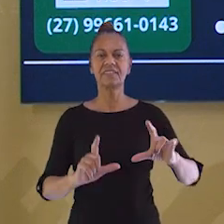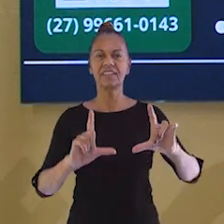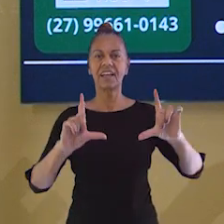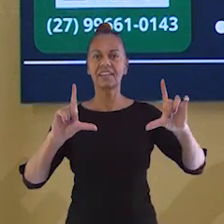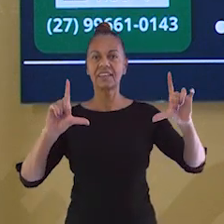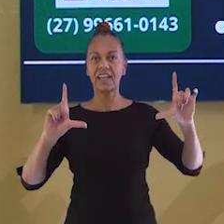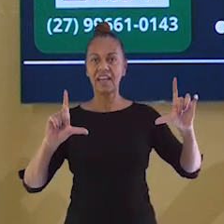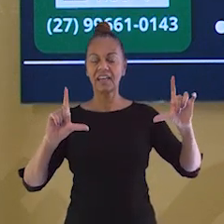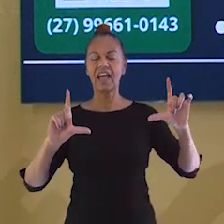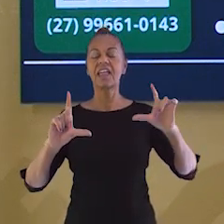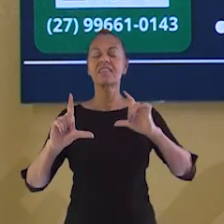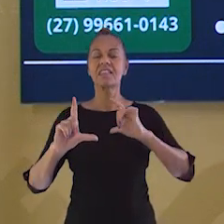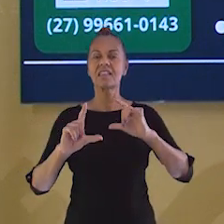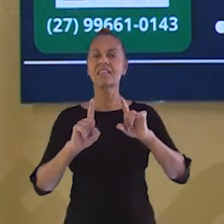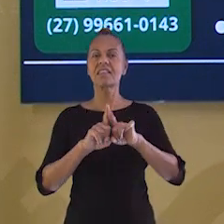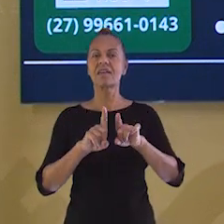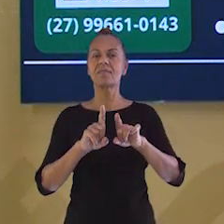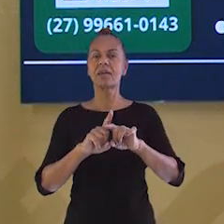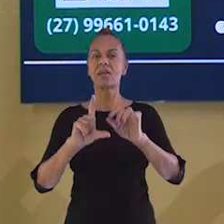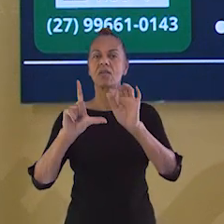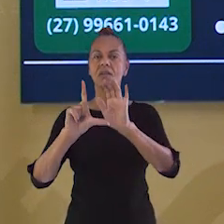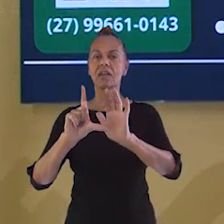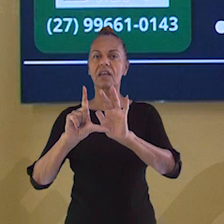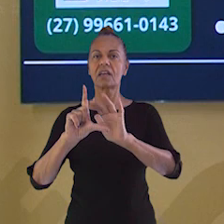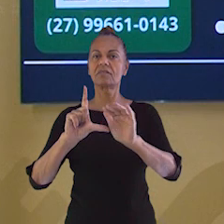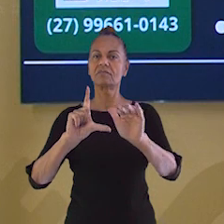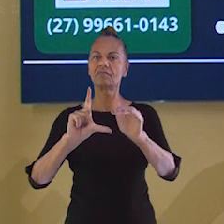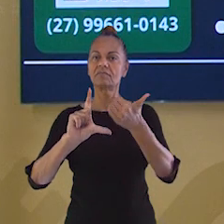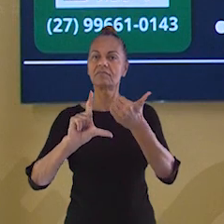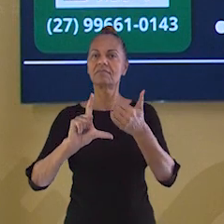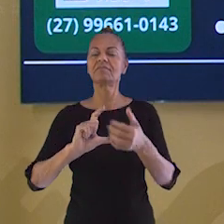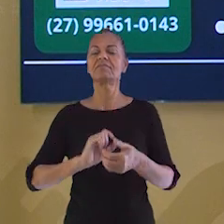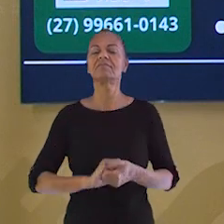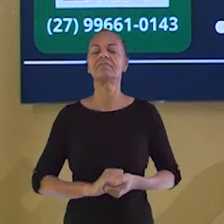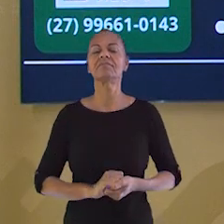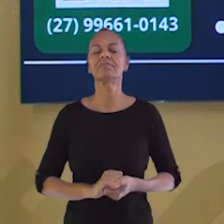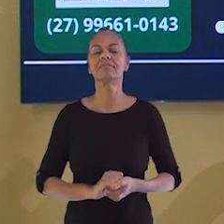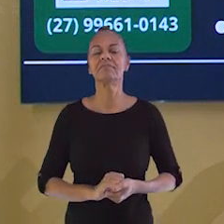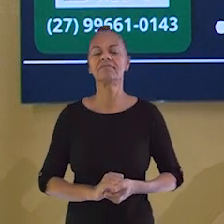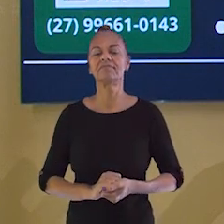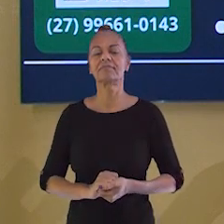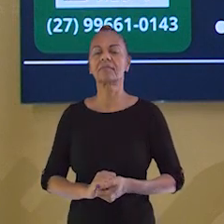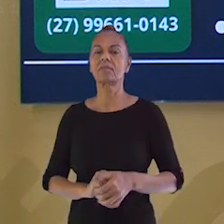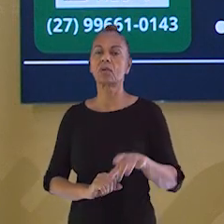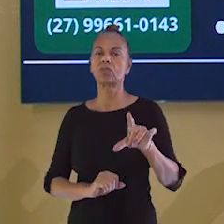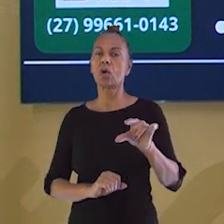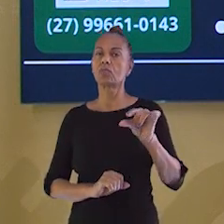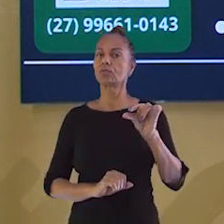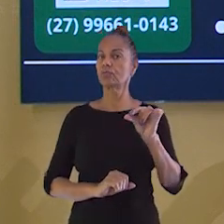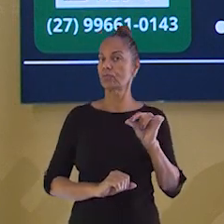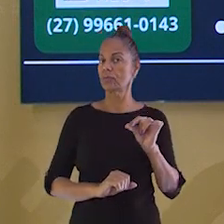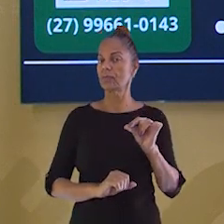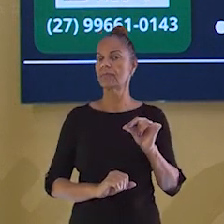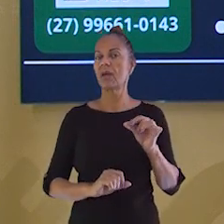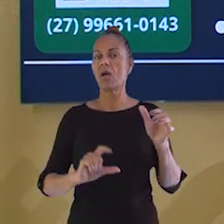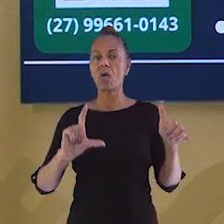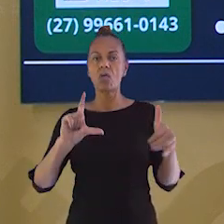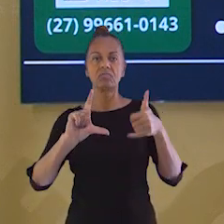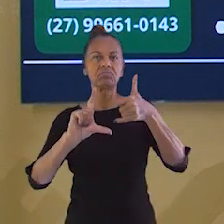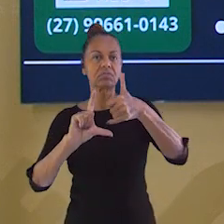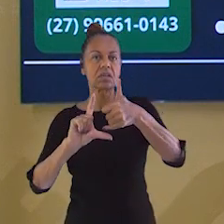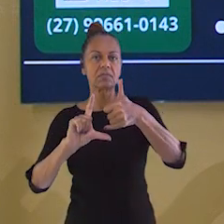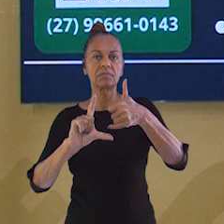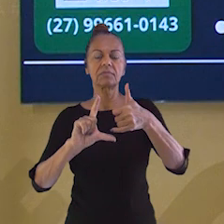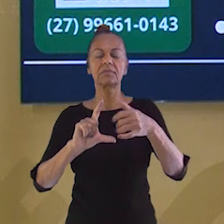9966-10143. Aqui na tela, ó, também tem o QR Code, tá? Que vai direto para a conversa com a gente. Então vocês também têm a opção de apontar a